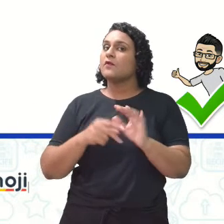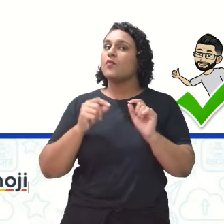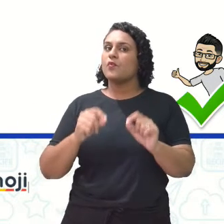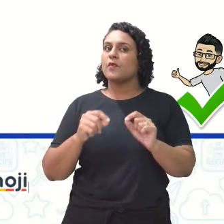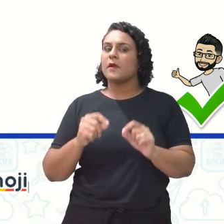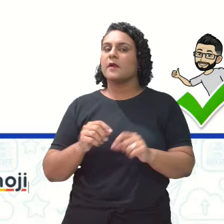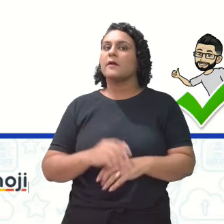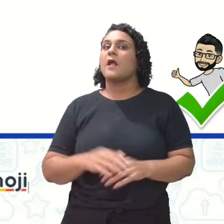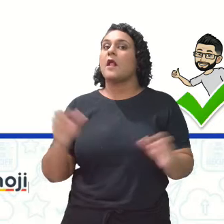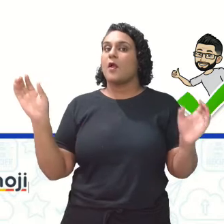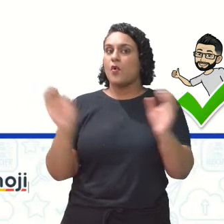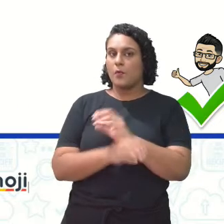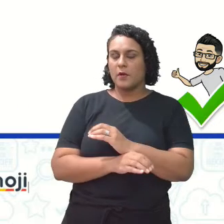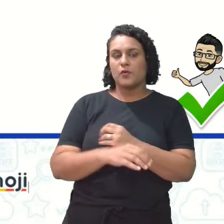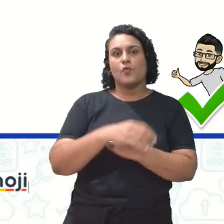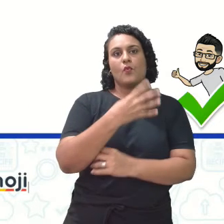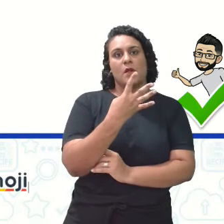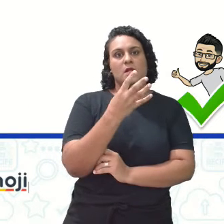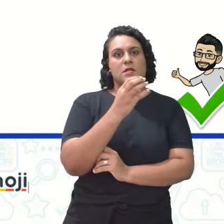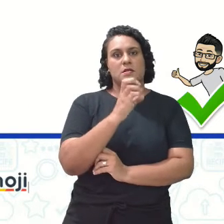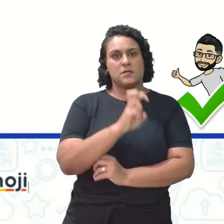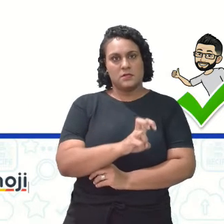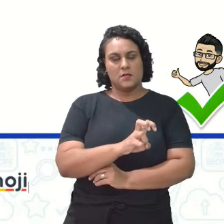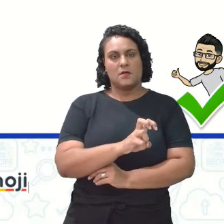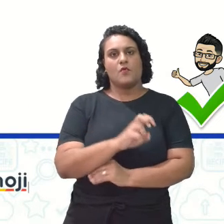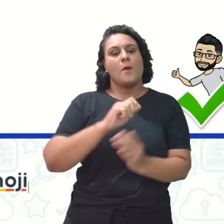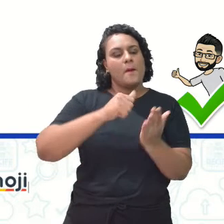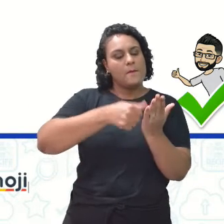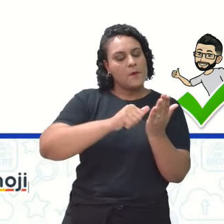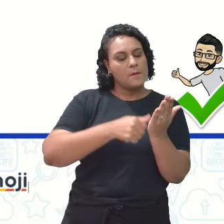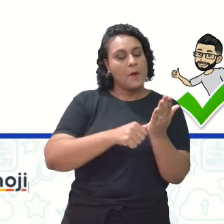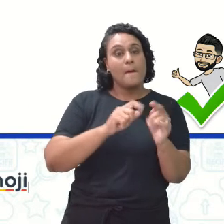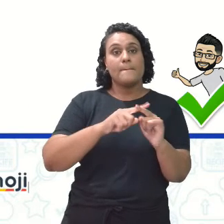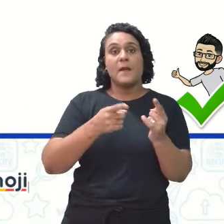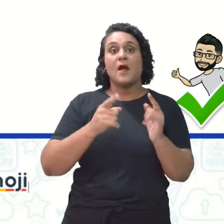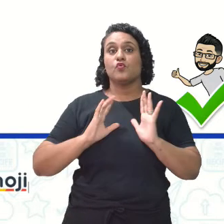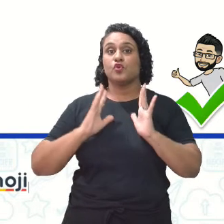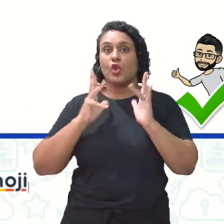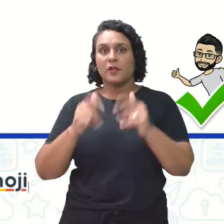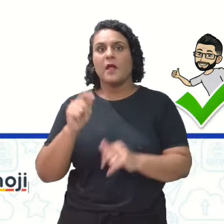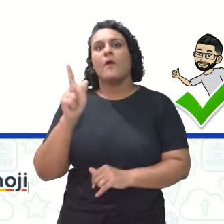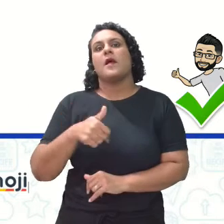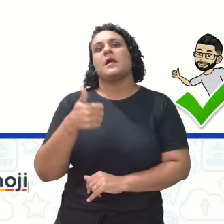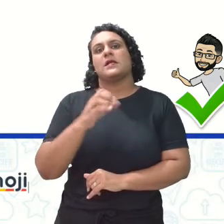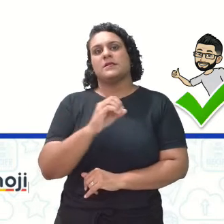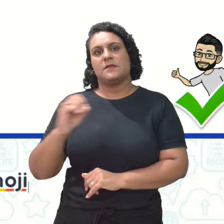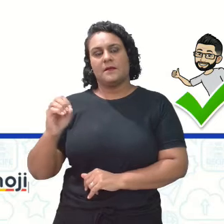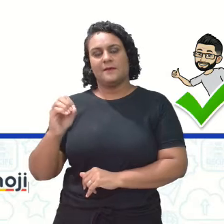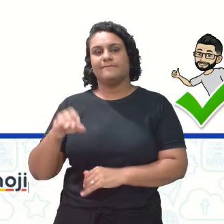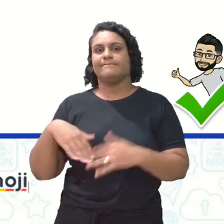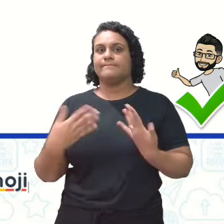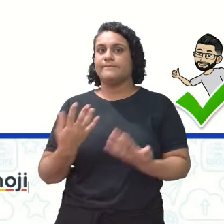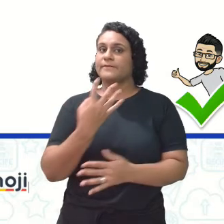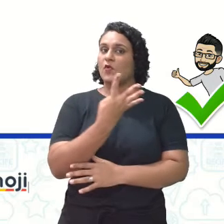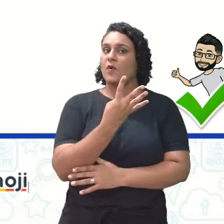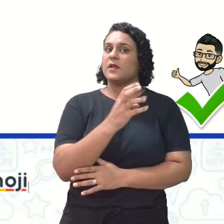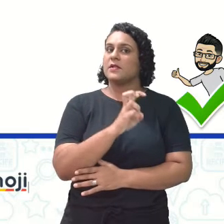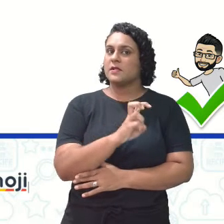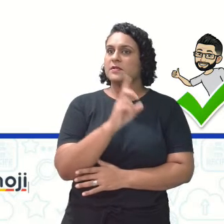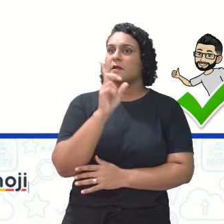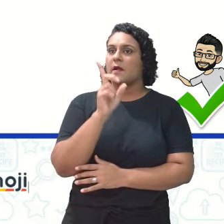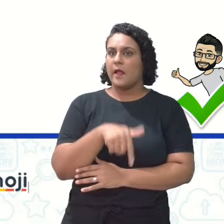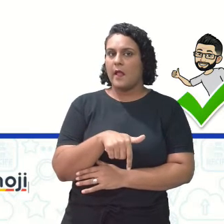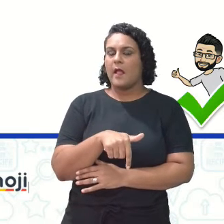ela completou 45 figurinhas em um total de 100. Então, o 45 é a